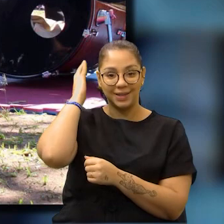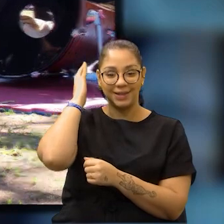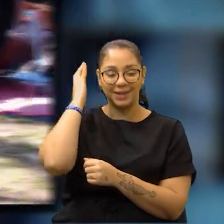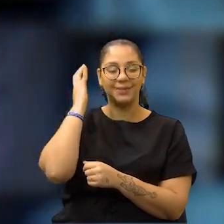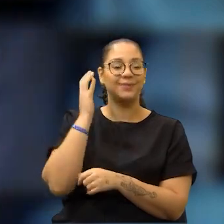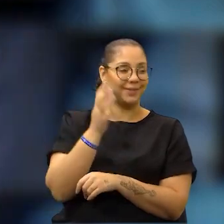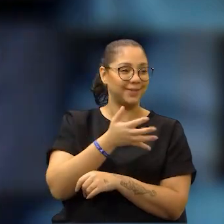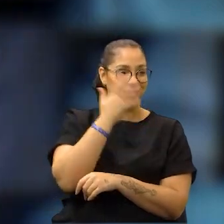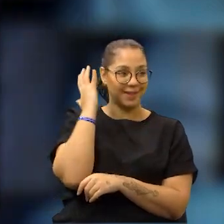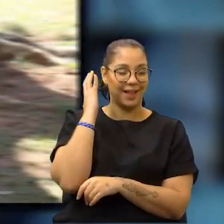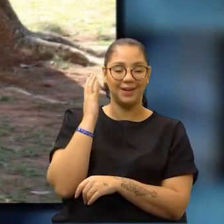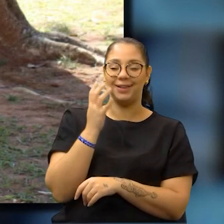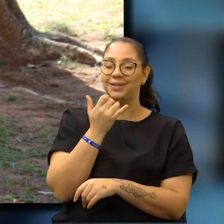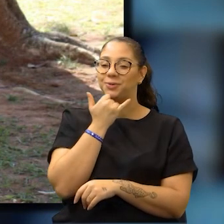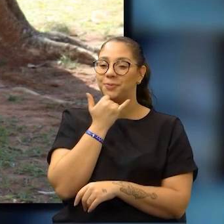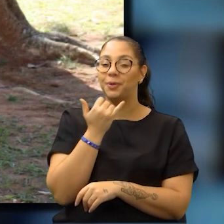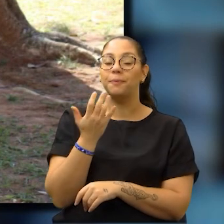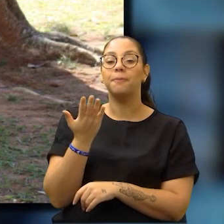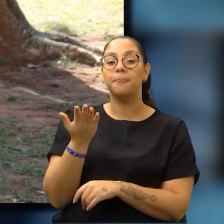Dalila.